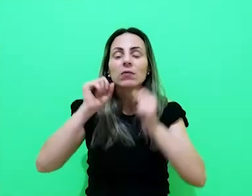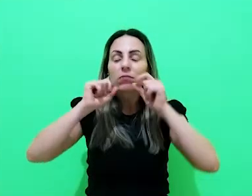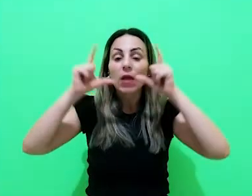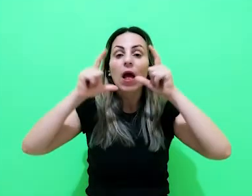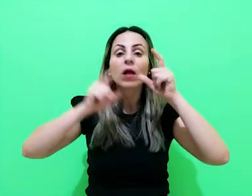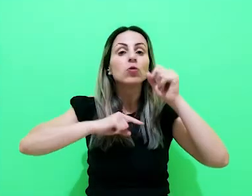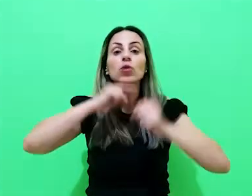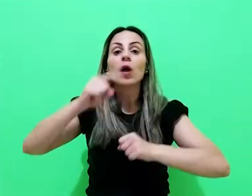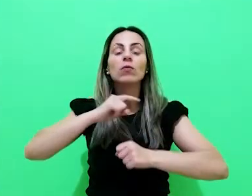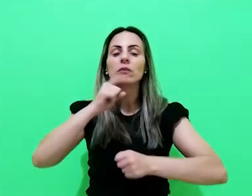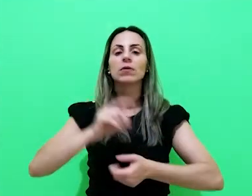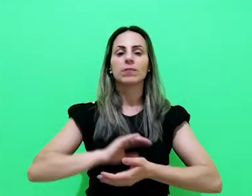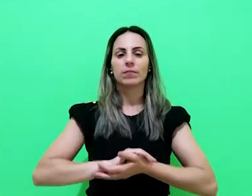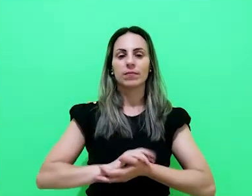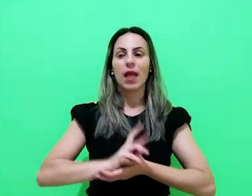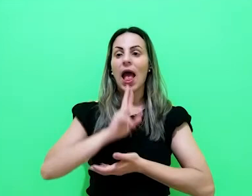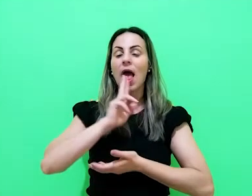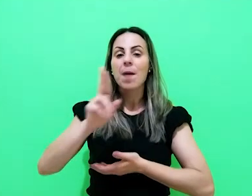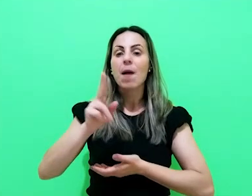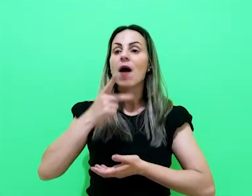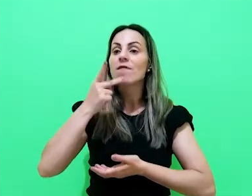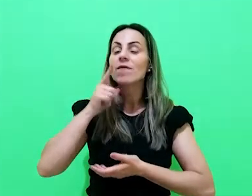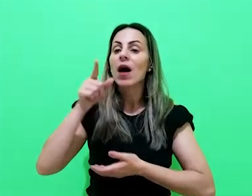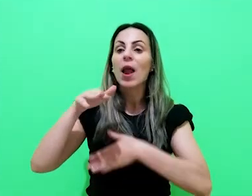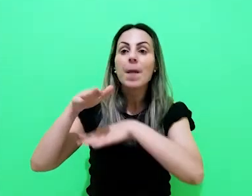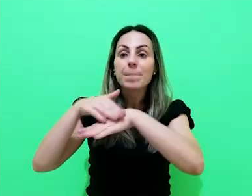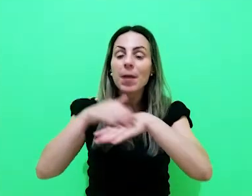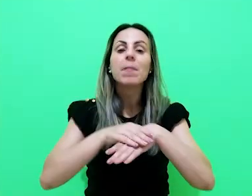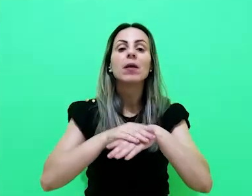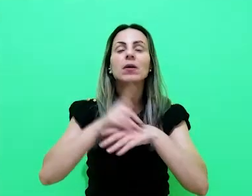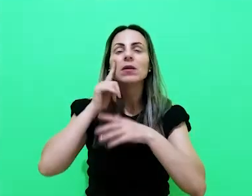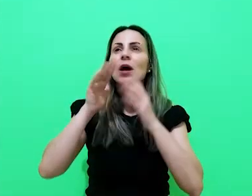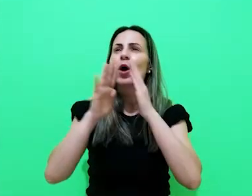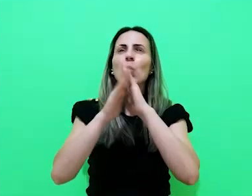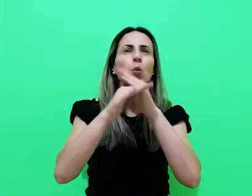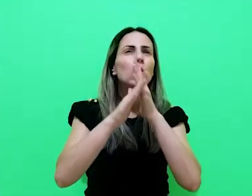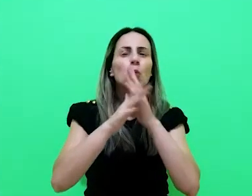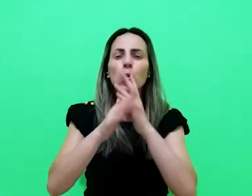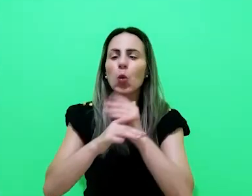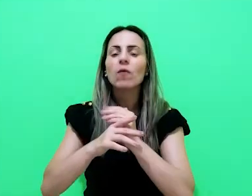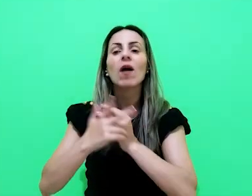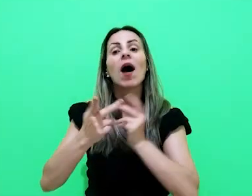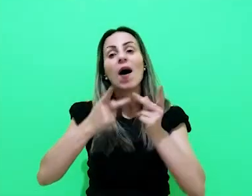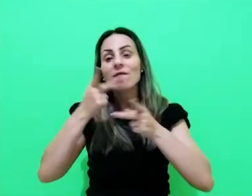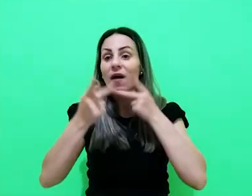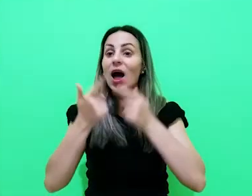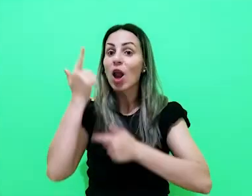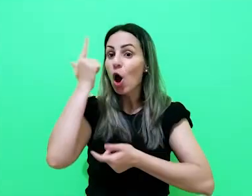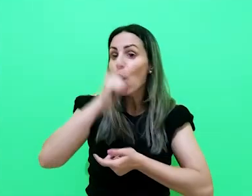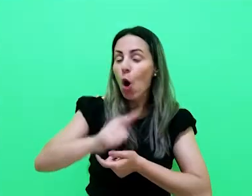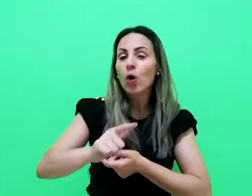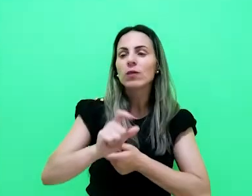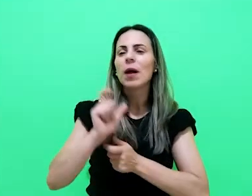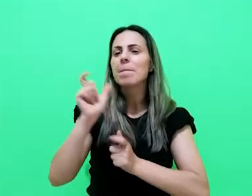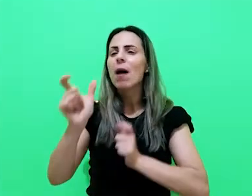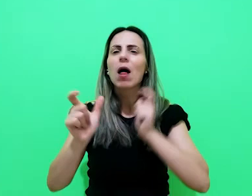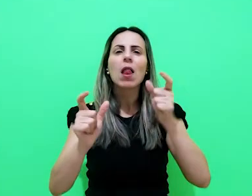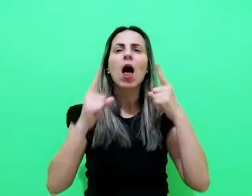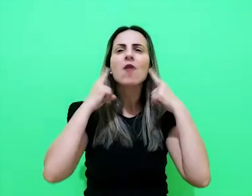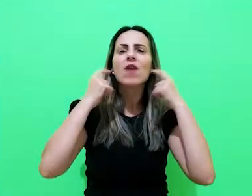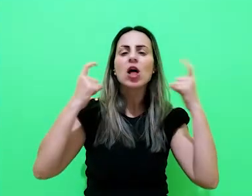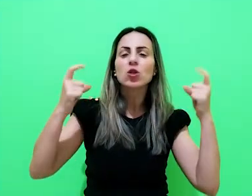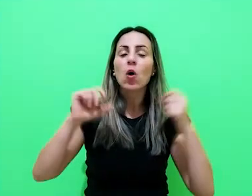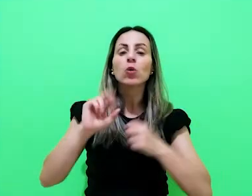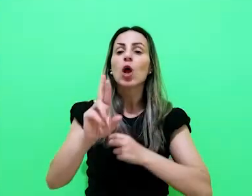ocular. A resposta verbal, se está orientado, se está confuso, se verbaliza palavras soltas, se verbaliza sons ou